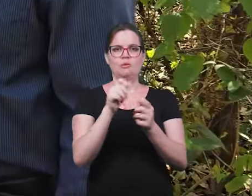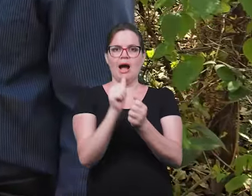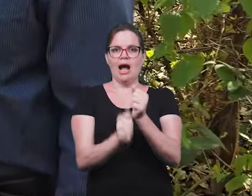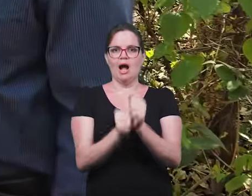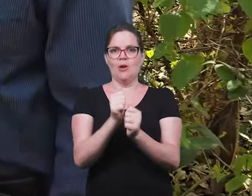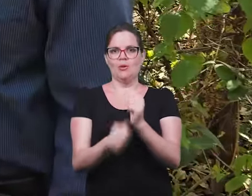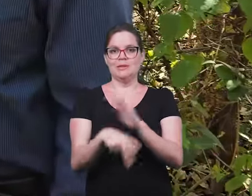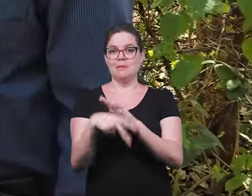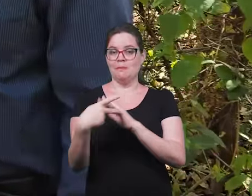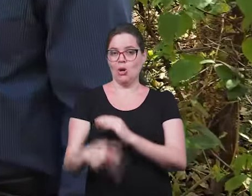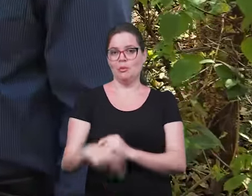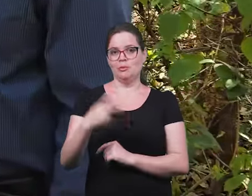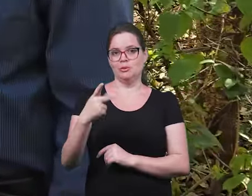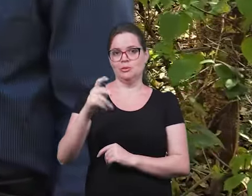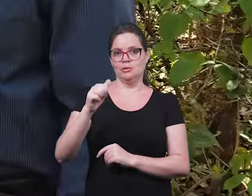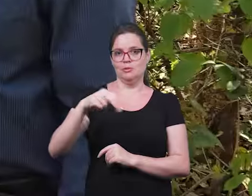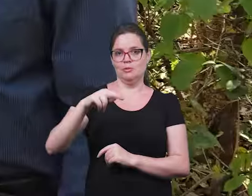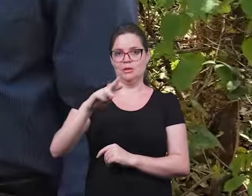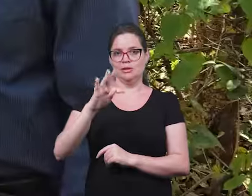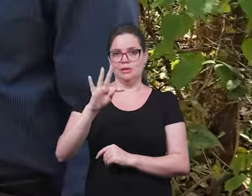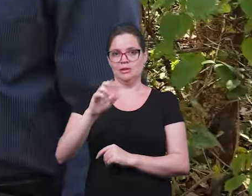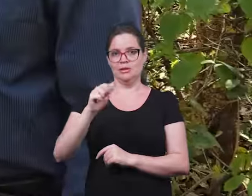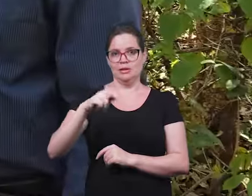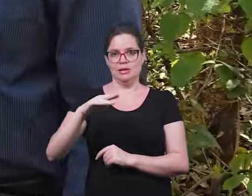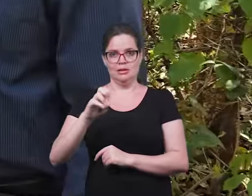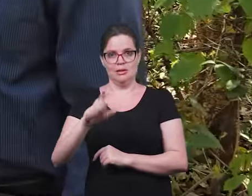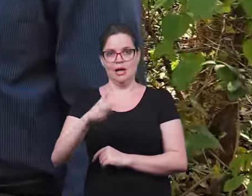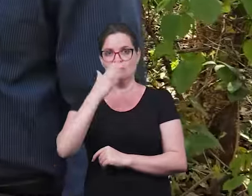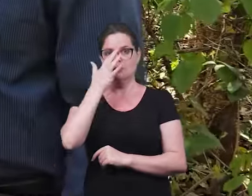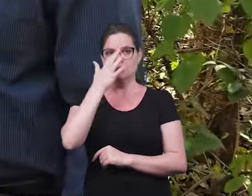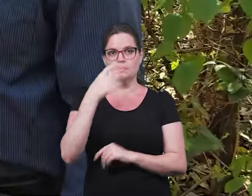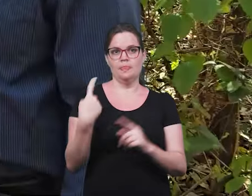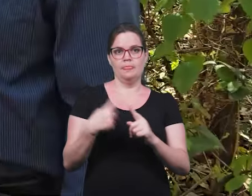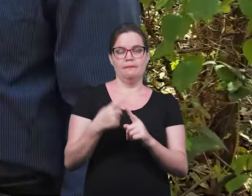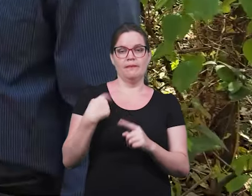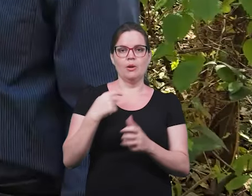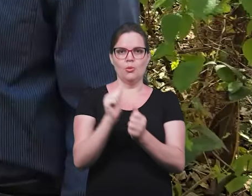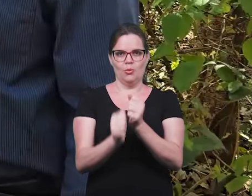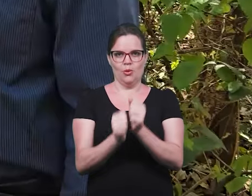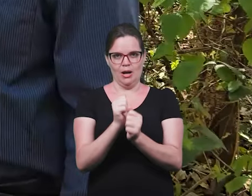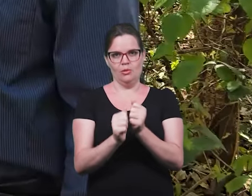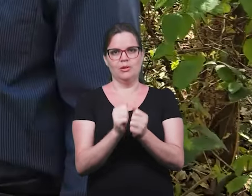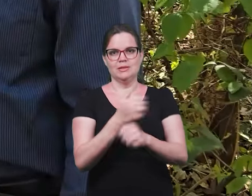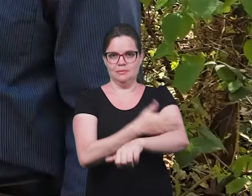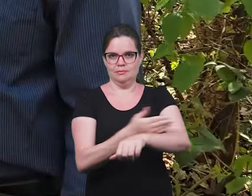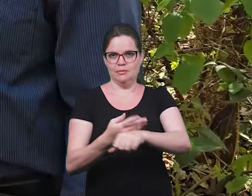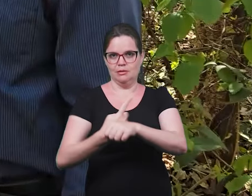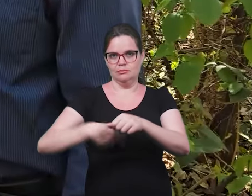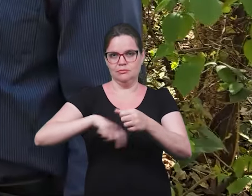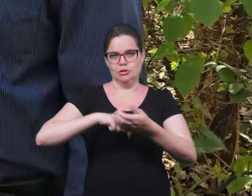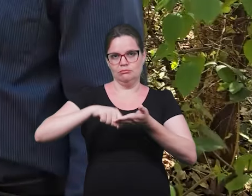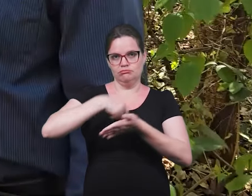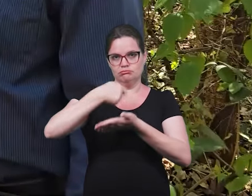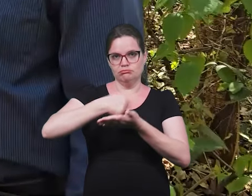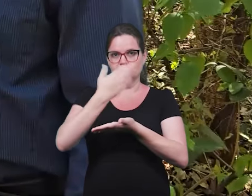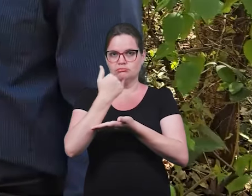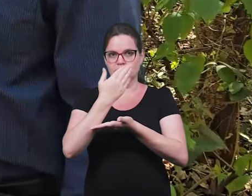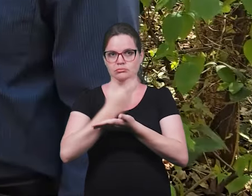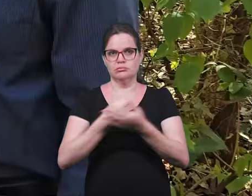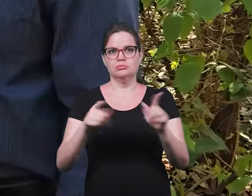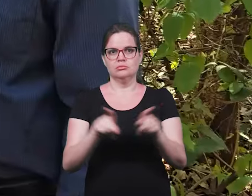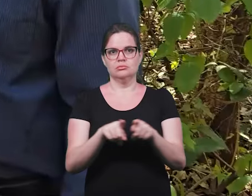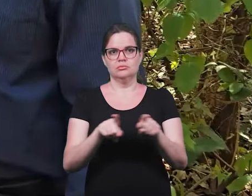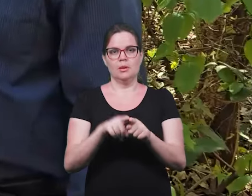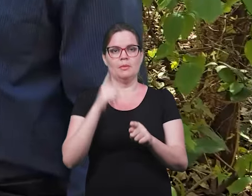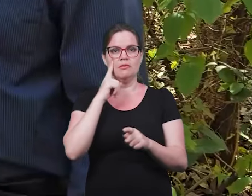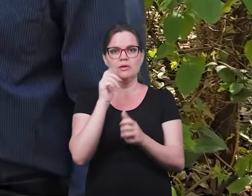arroz nativo do Pantanal, que é um parente próximo da ouriça sativa, que é o arroz branco que a gente consome, né? E que é uma